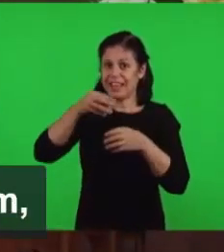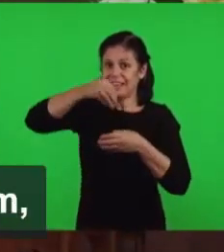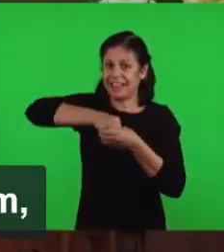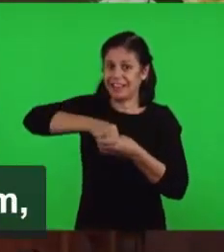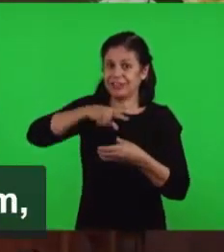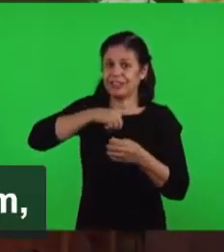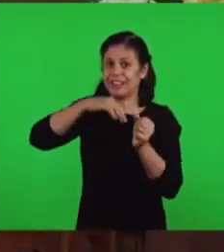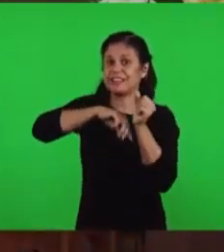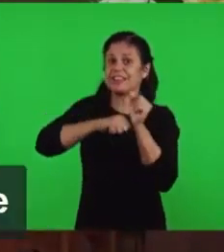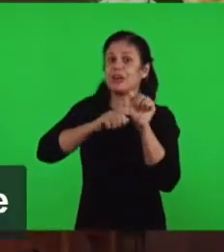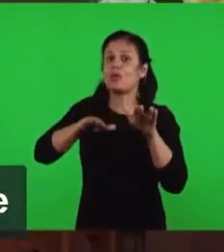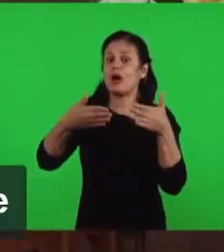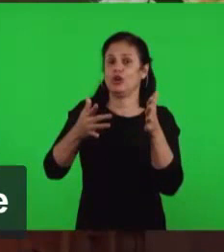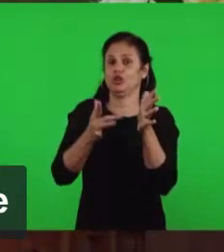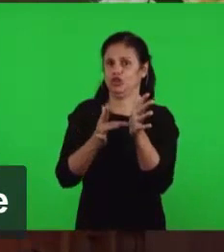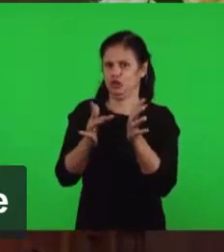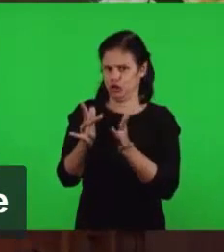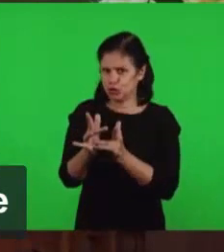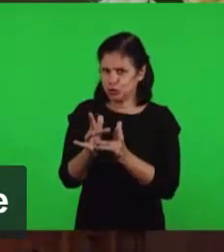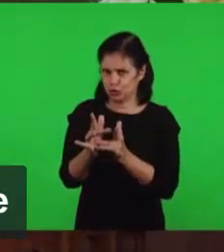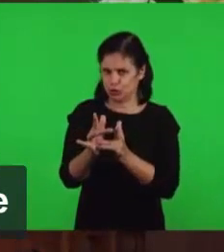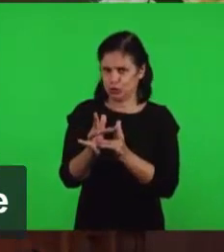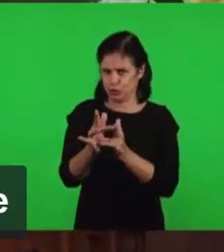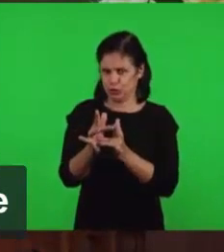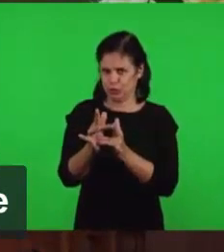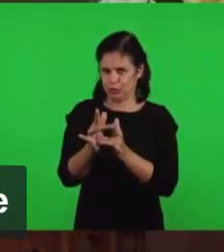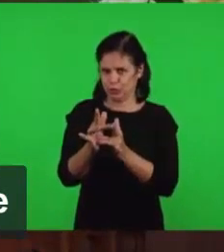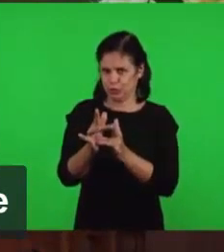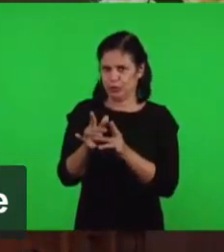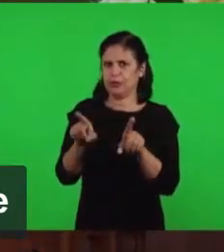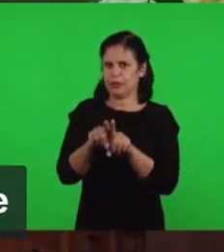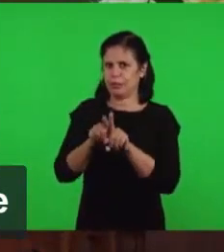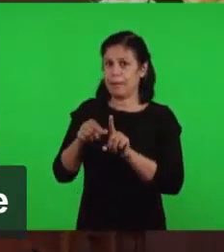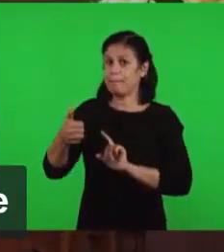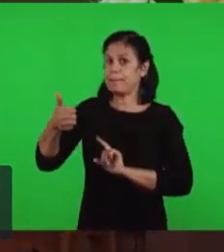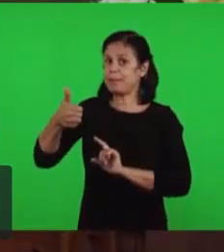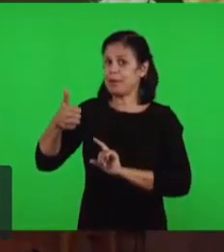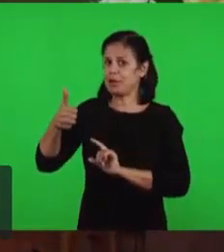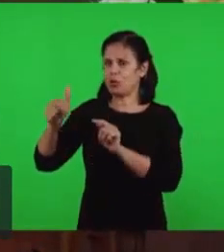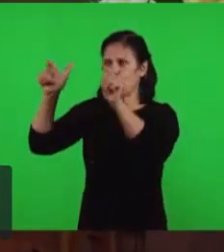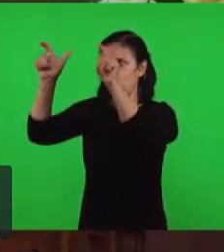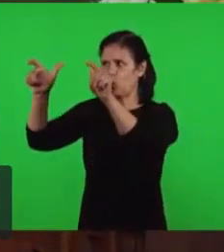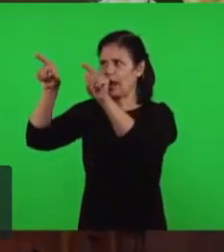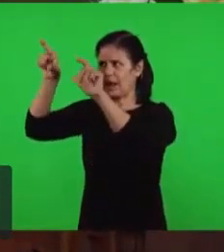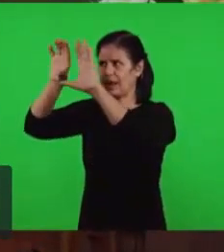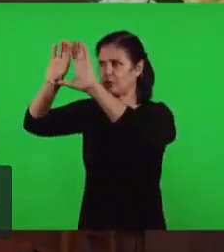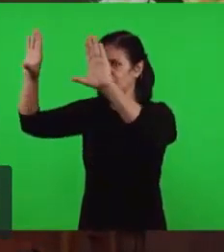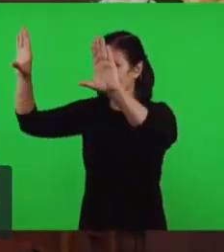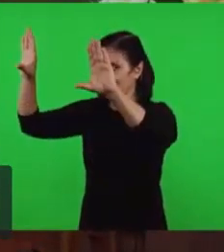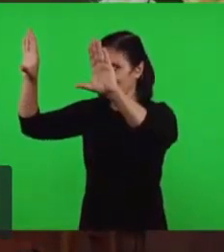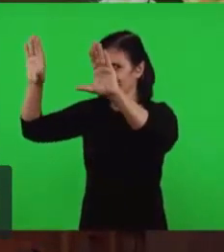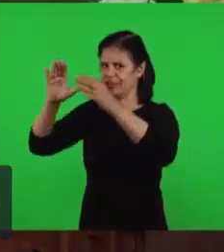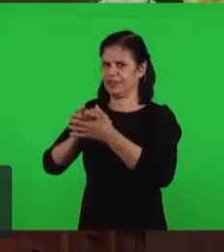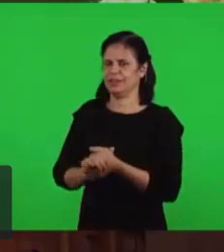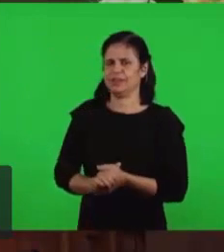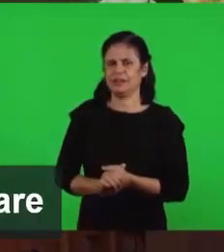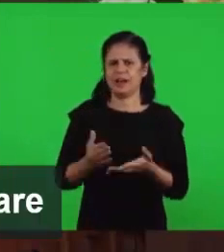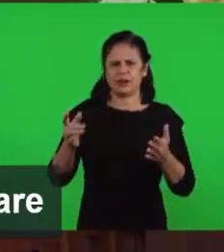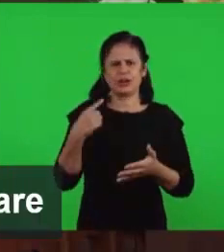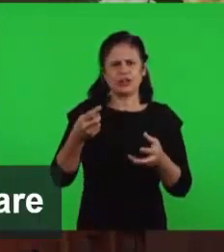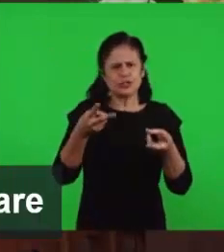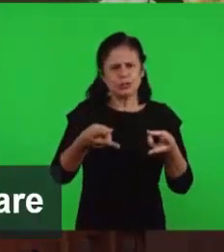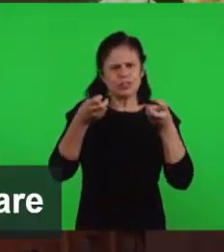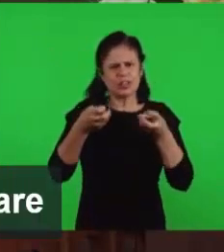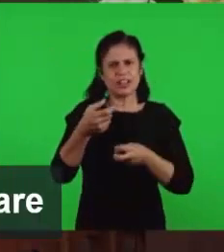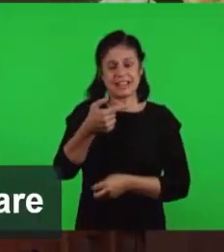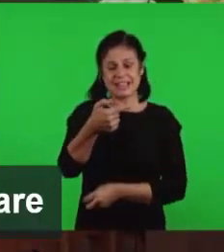em torno dele primeiro é com relação ao seu reino Então nós vamos ver as primeiras cartas as sete cartas ela